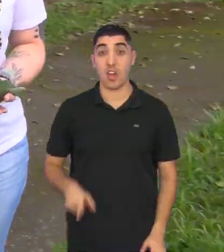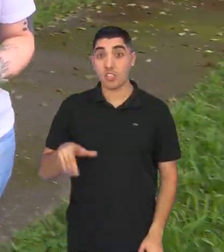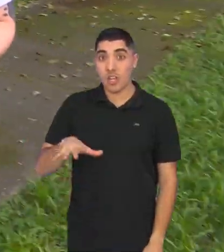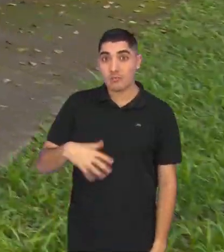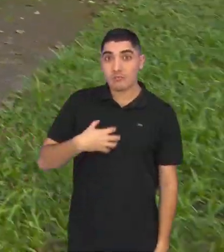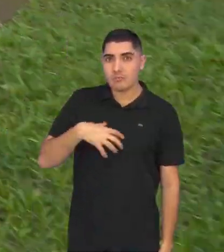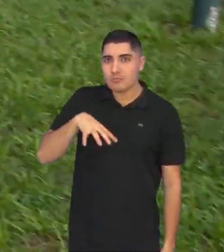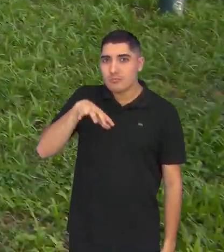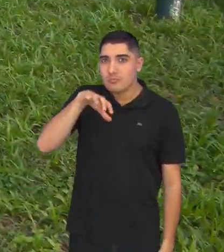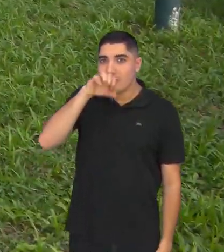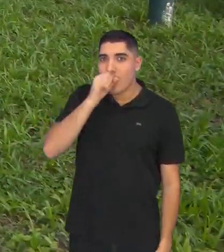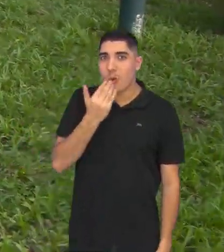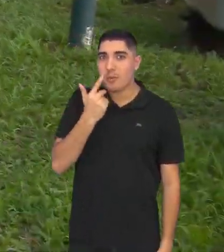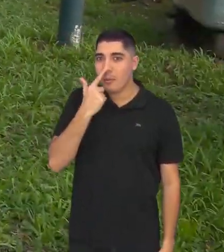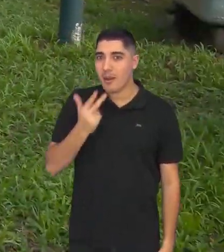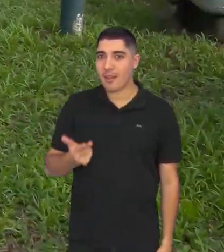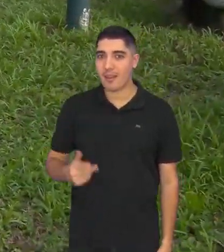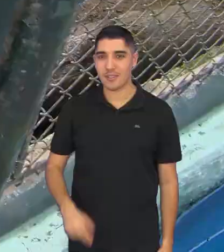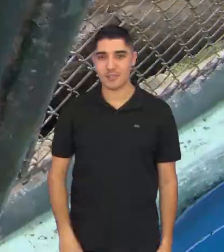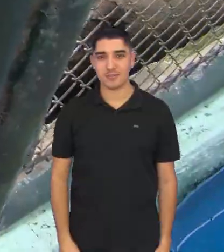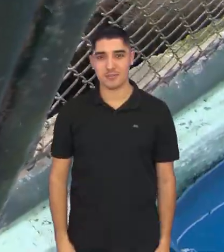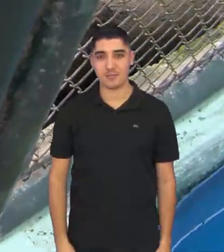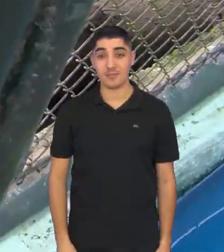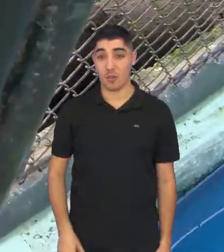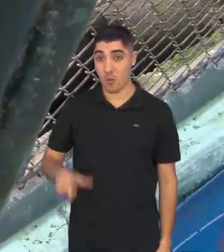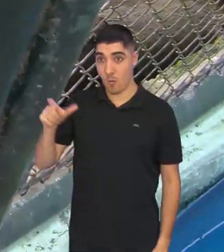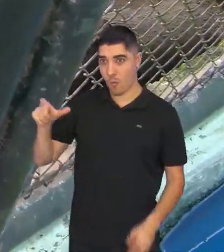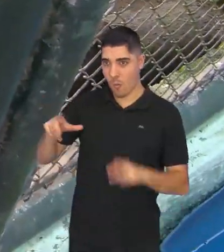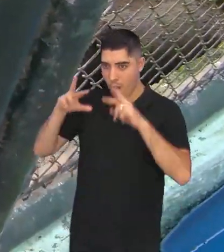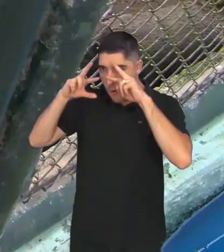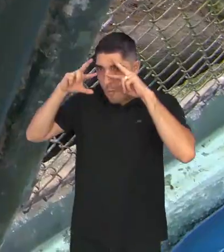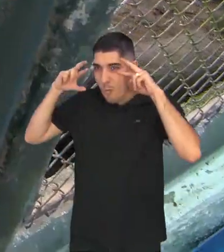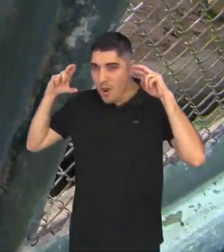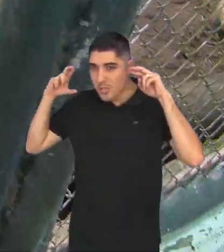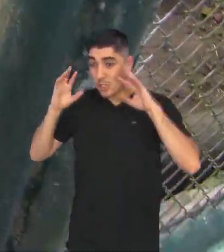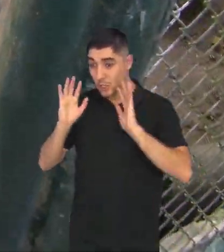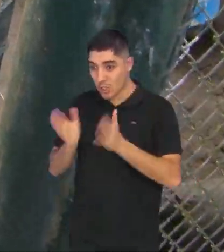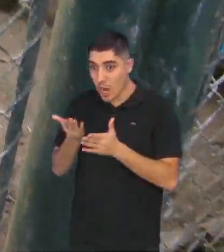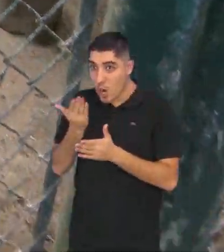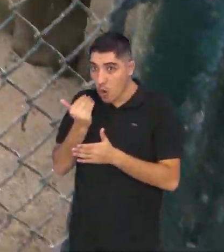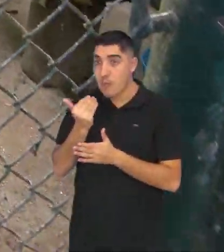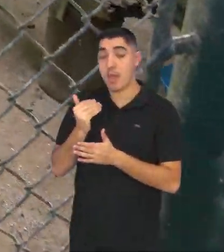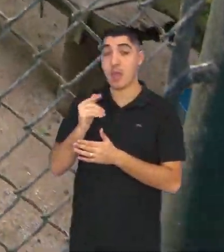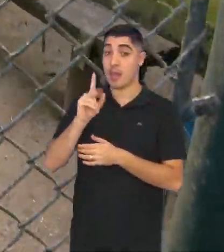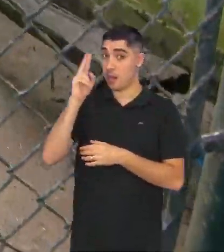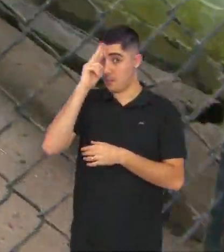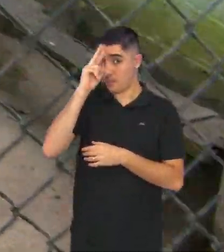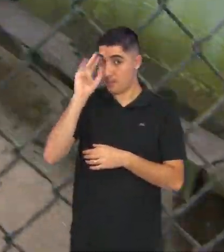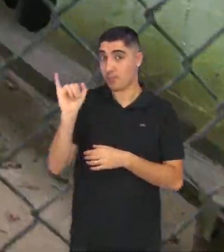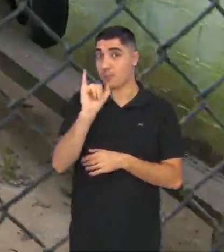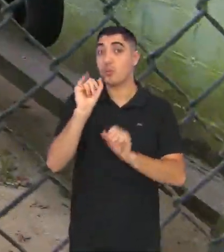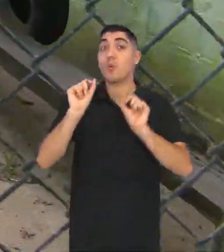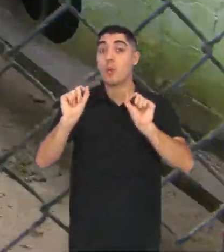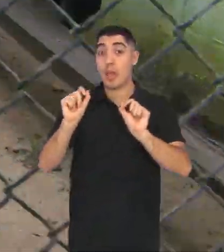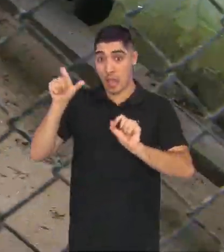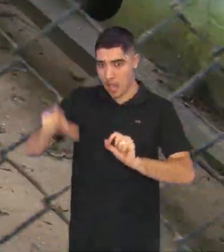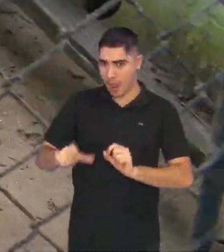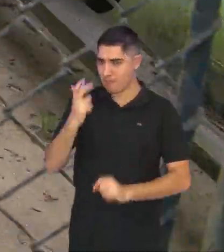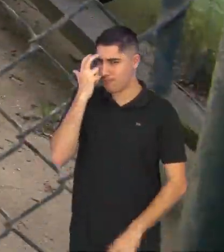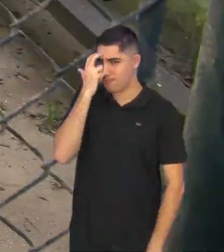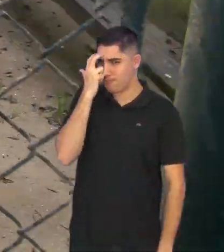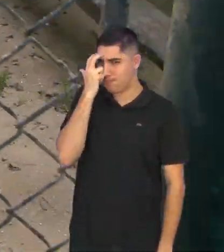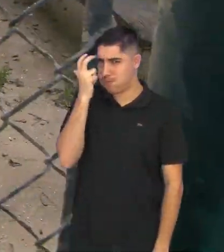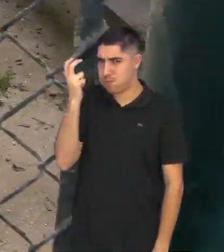Olha lá, ele já sentiu o cheiro da comida. Coati alimentado, é sempre bom frisar que os coatis são